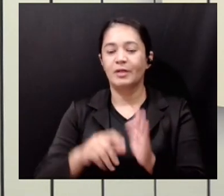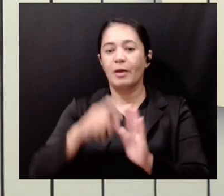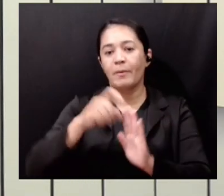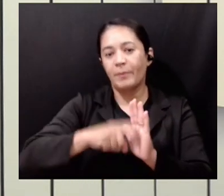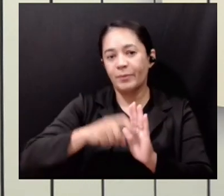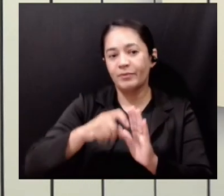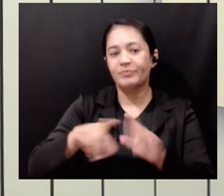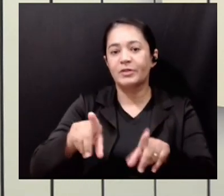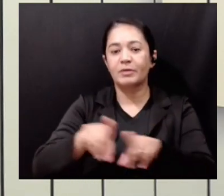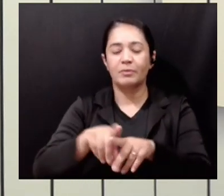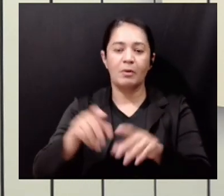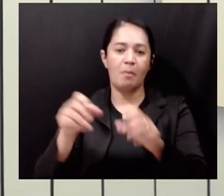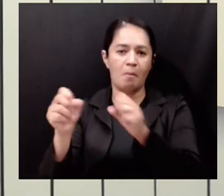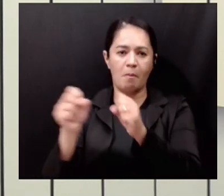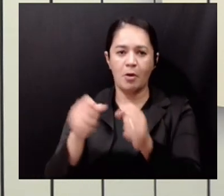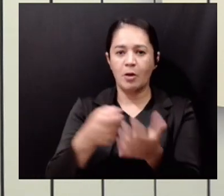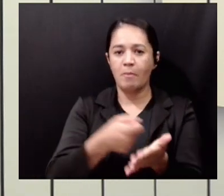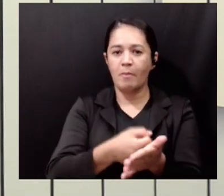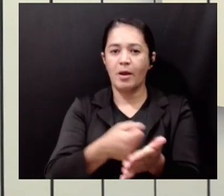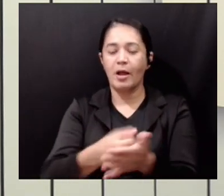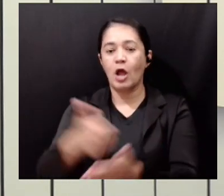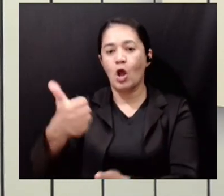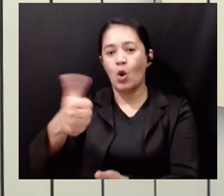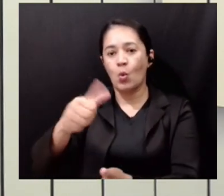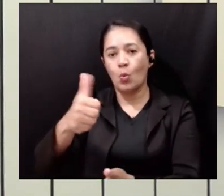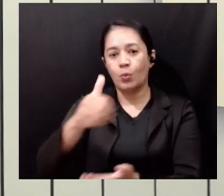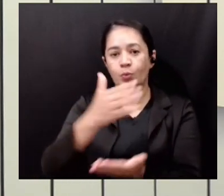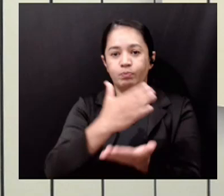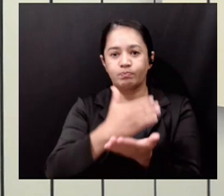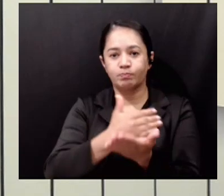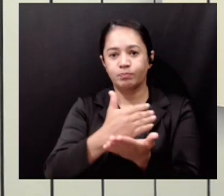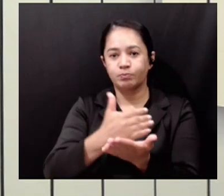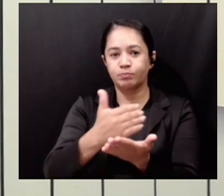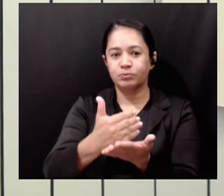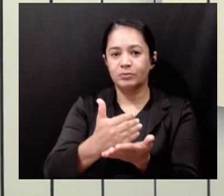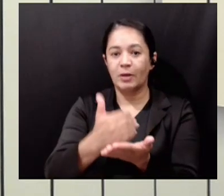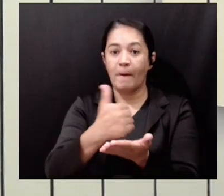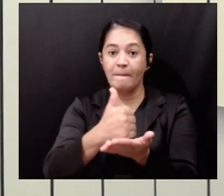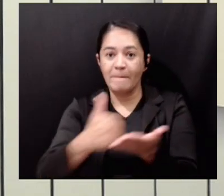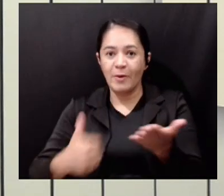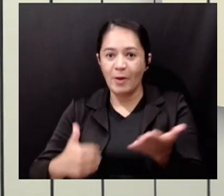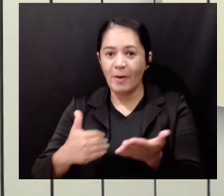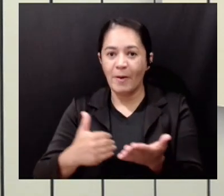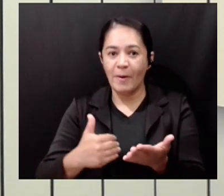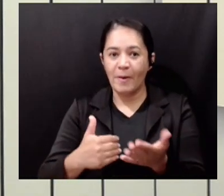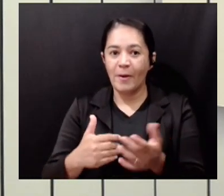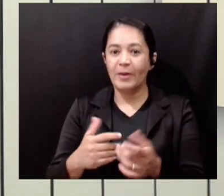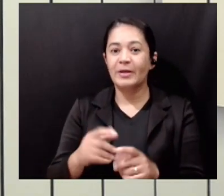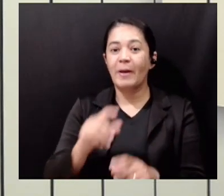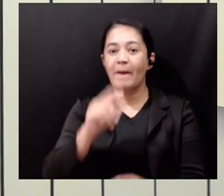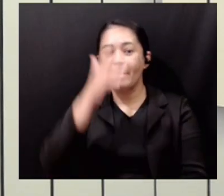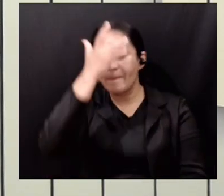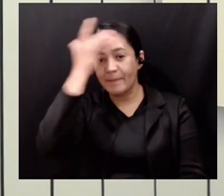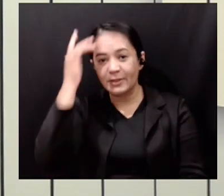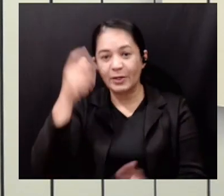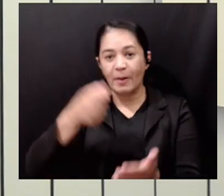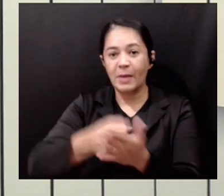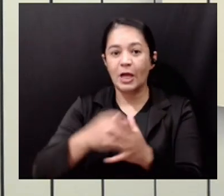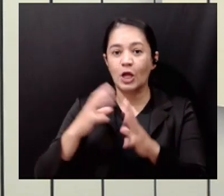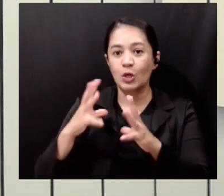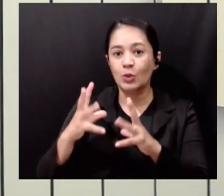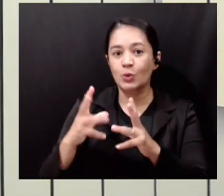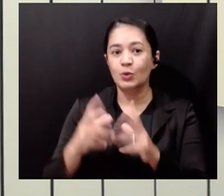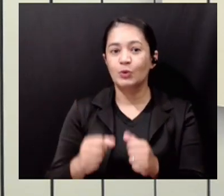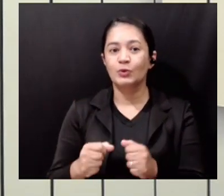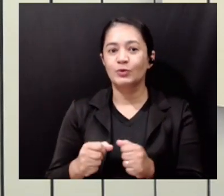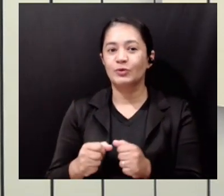em até 11 parcelas. O desconto pode ser ainda maior para quem for pagar à vista e tiver aderido